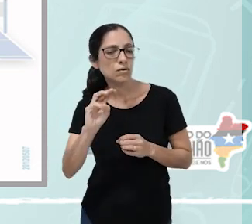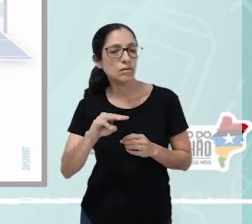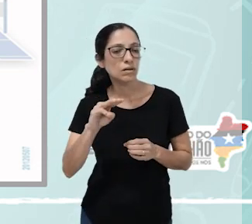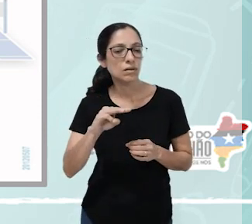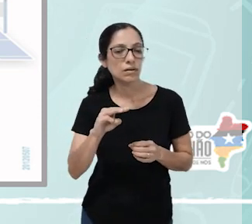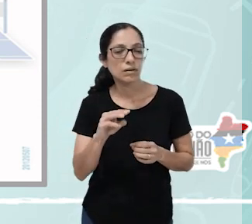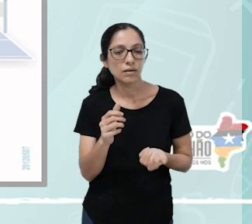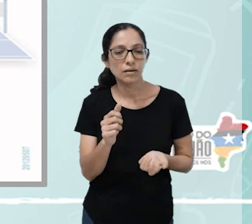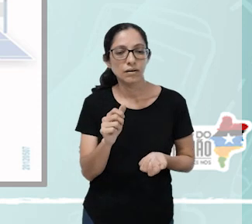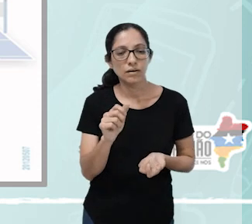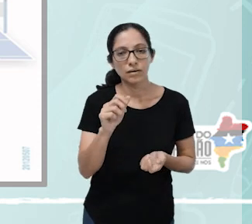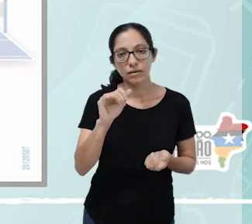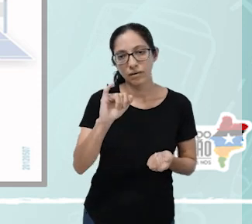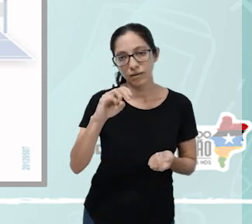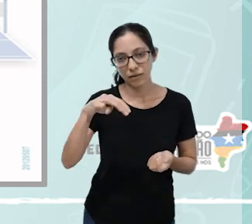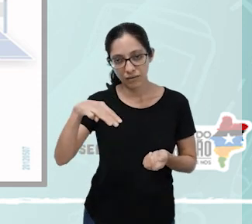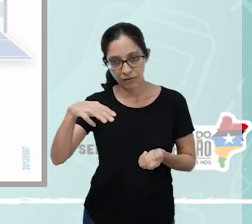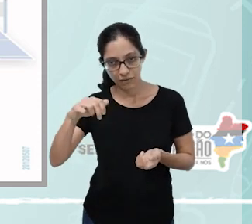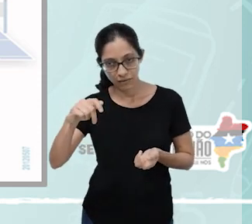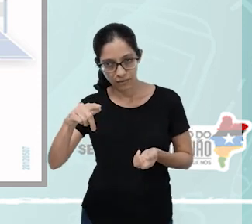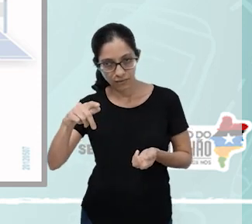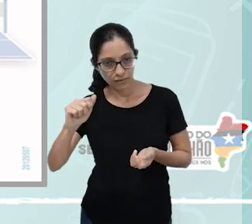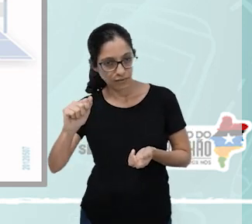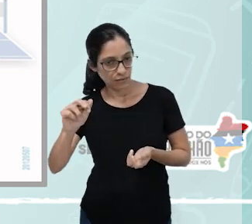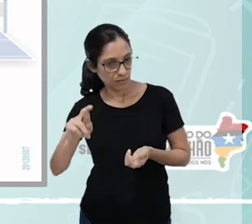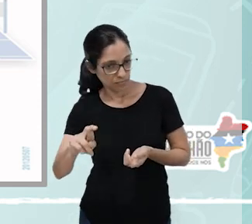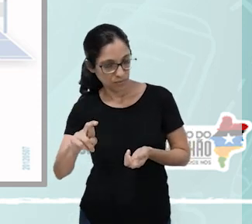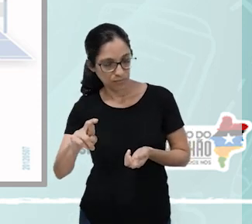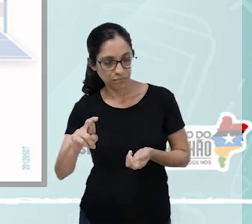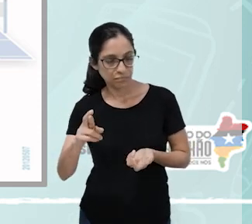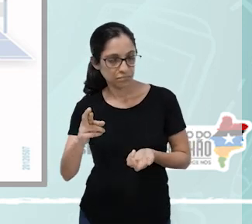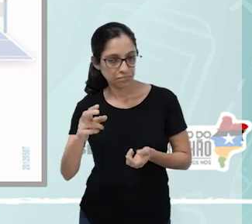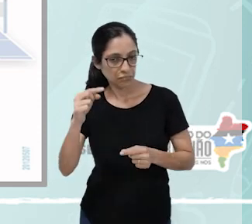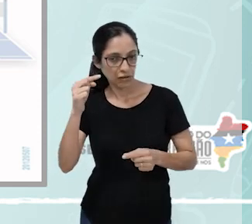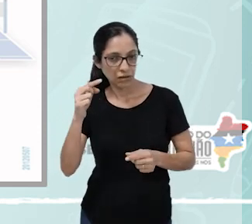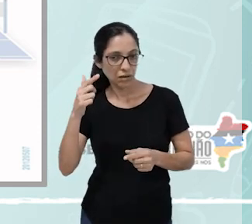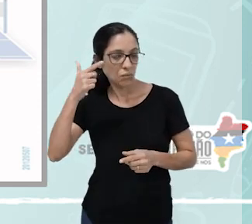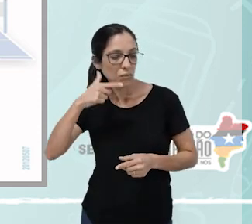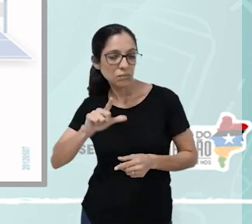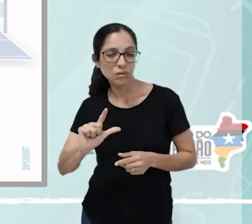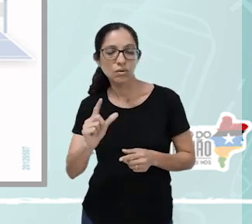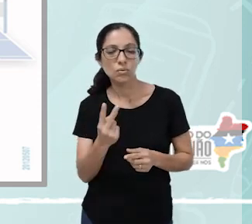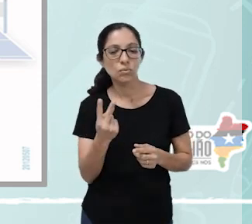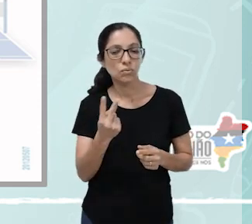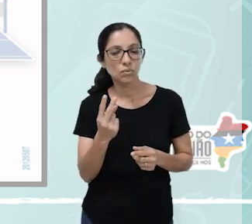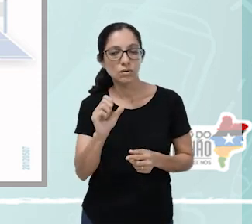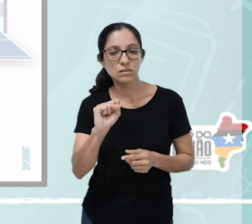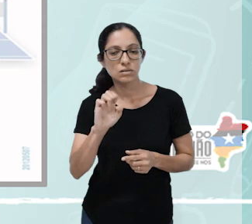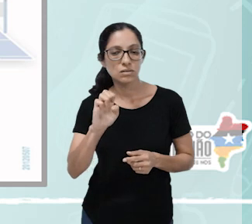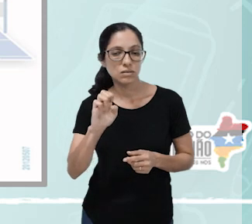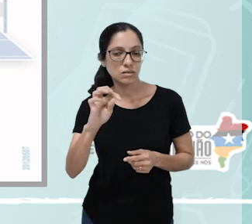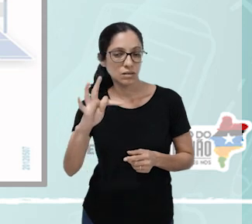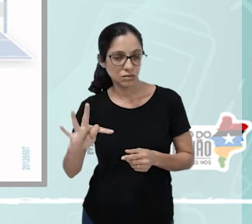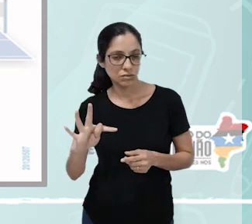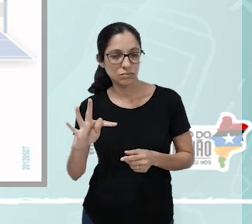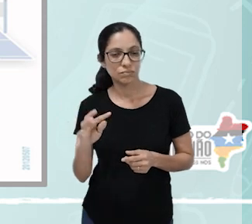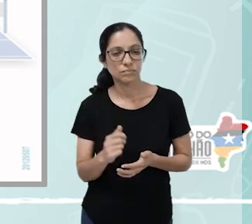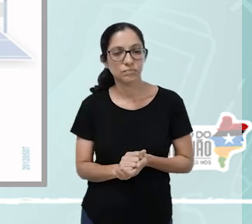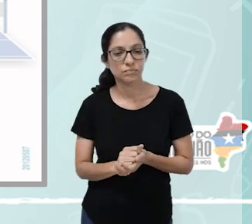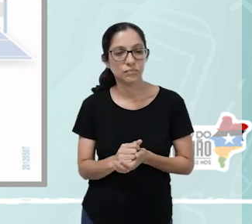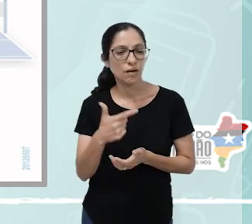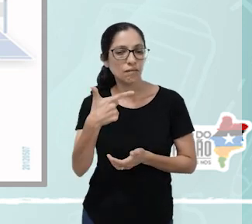Se é uma disputa ímpar, vai vencer aquele que ganhar os 2 sets. Em todas as modalidades, os games são de 21